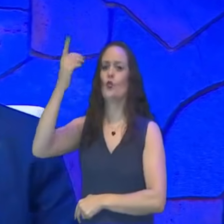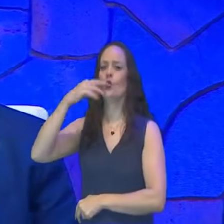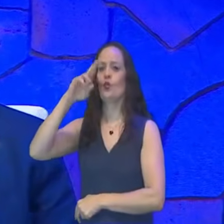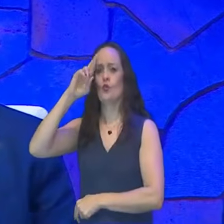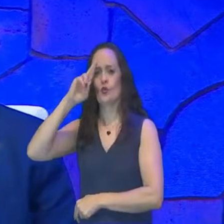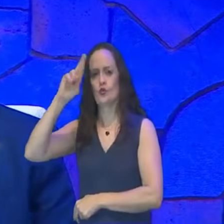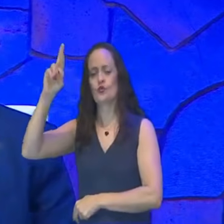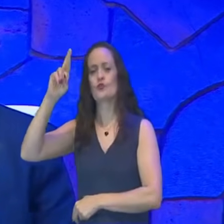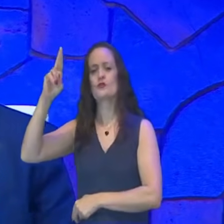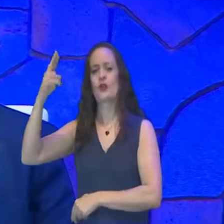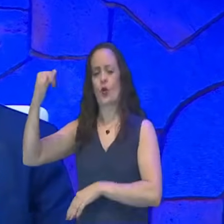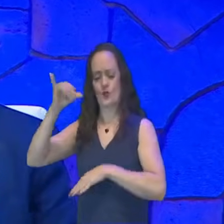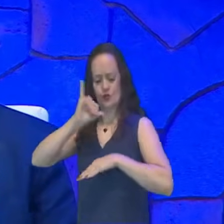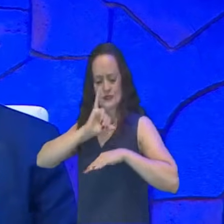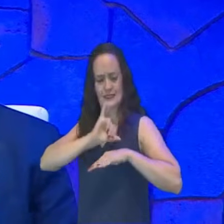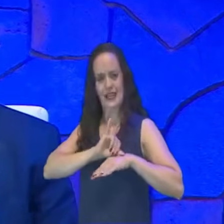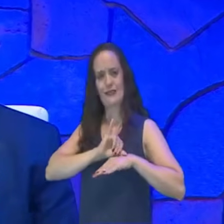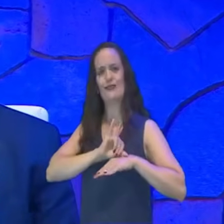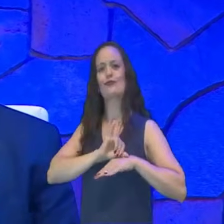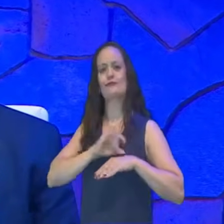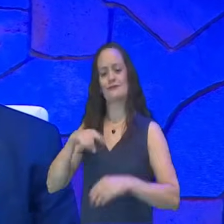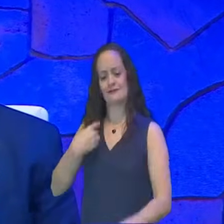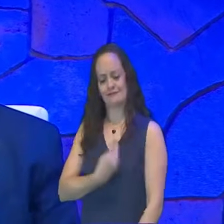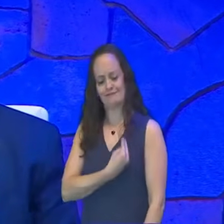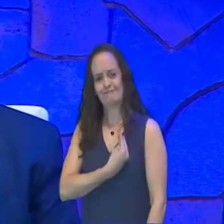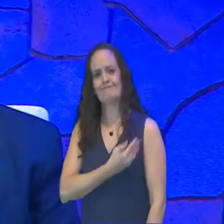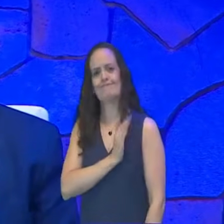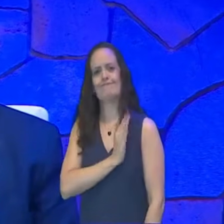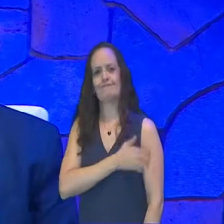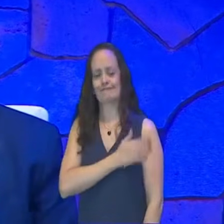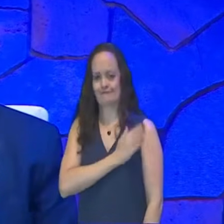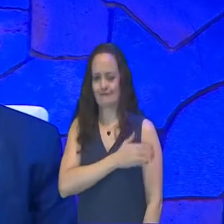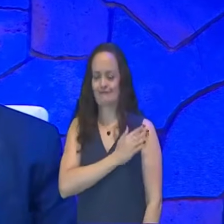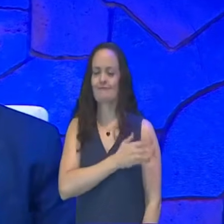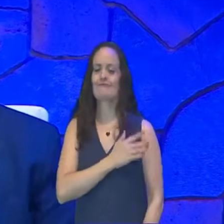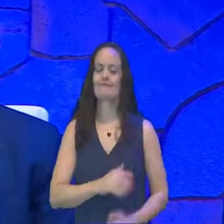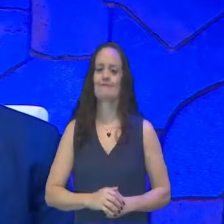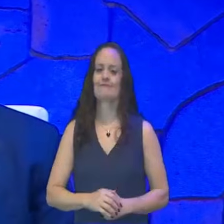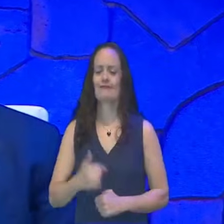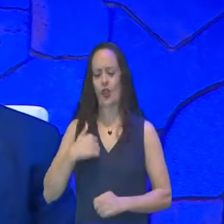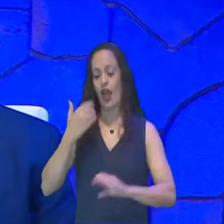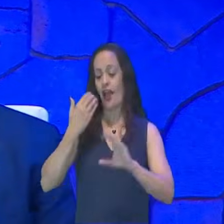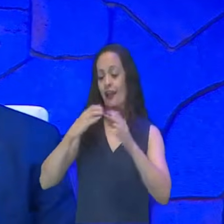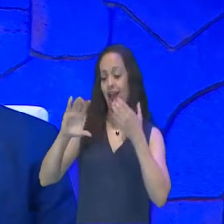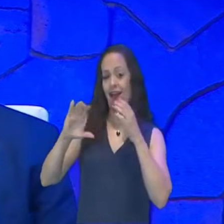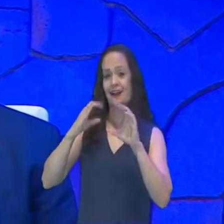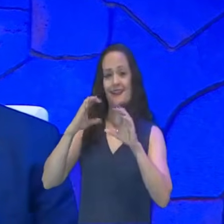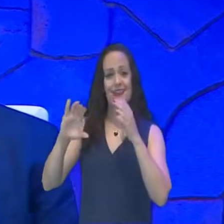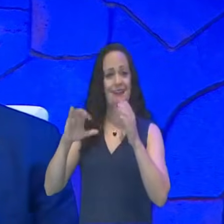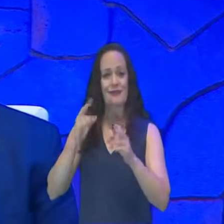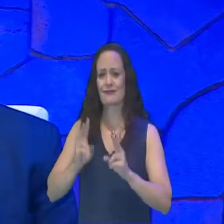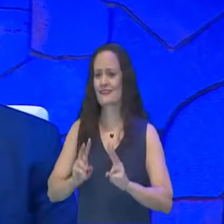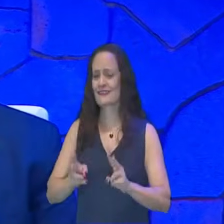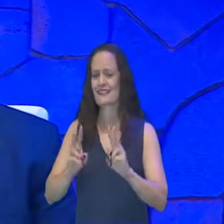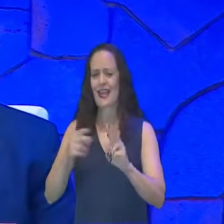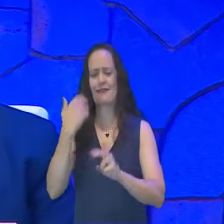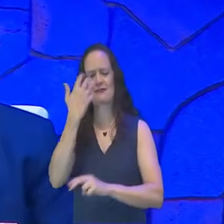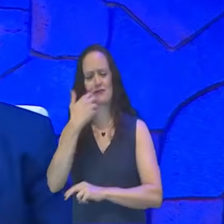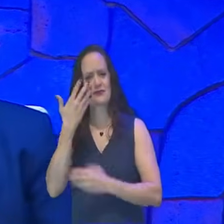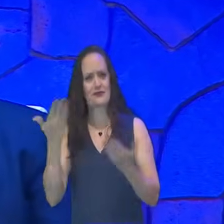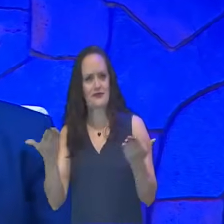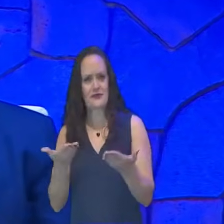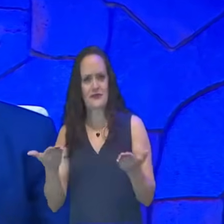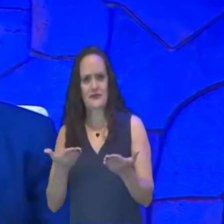o centro absoluto dos nossos corações. Nós cantamos por diversas vezes e diversas formas aqui